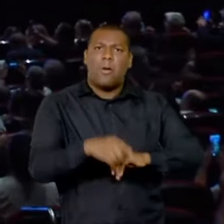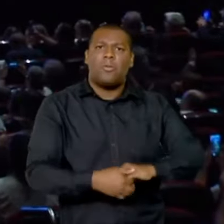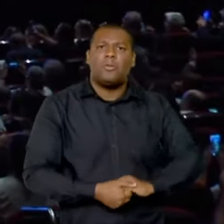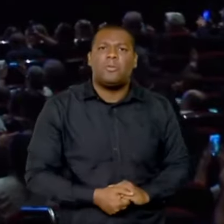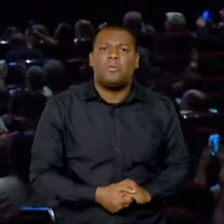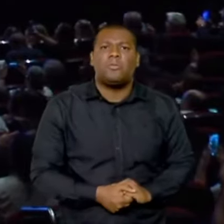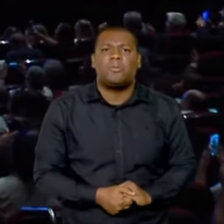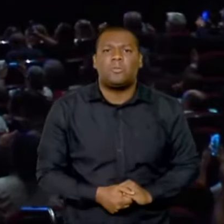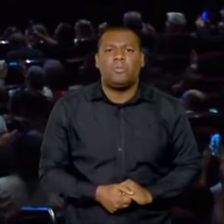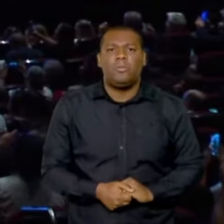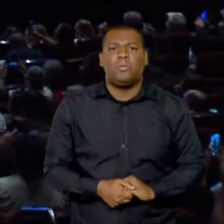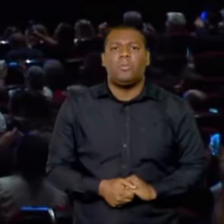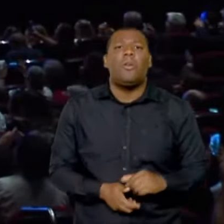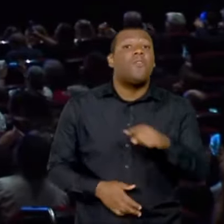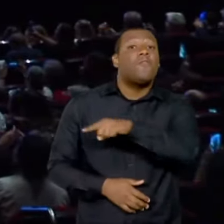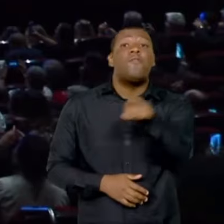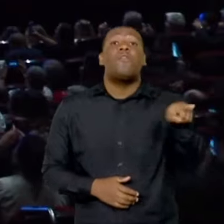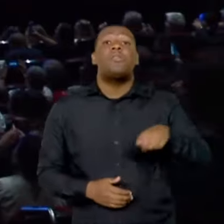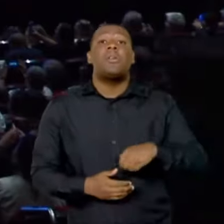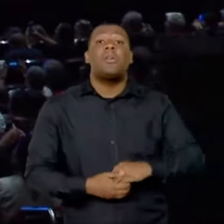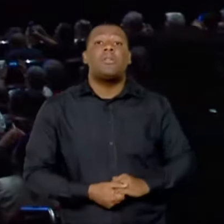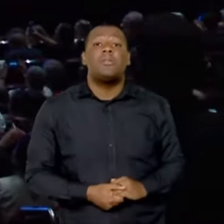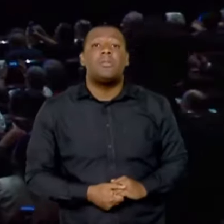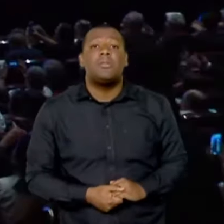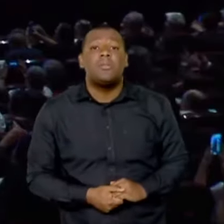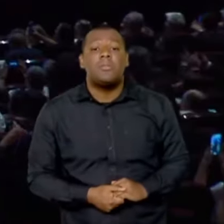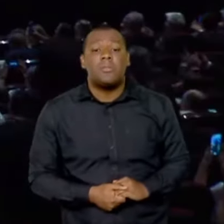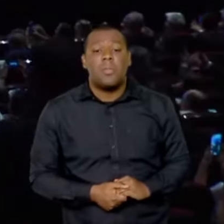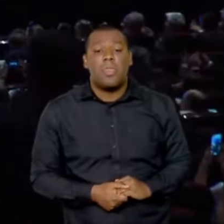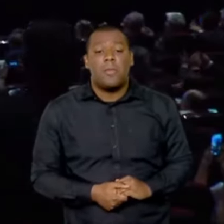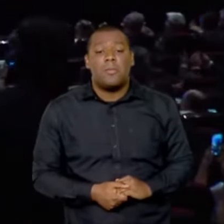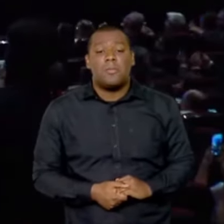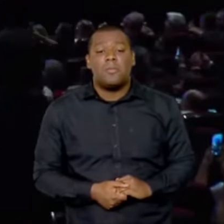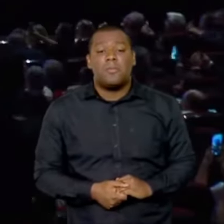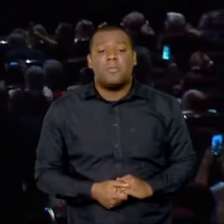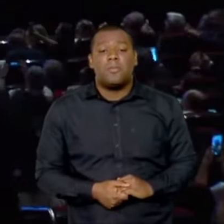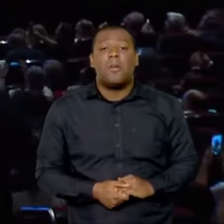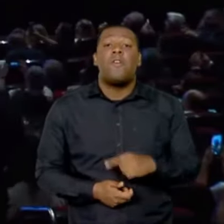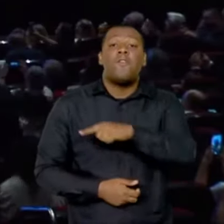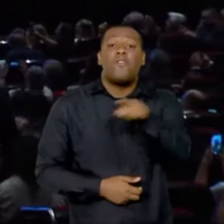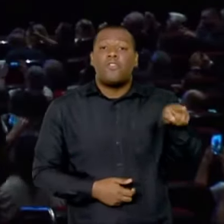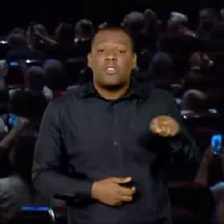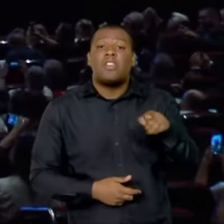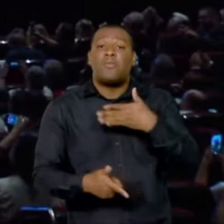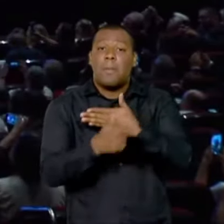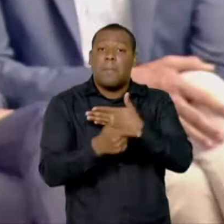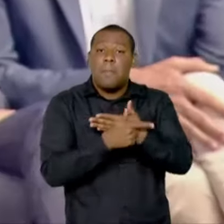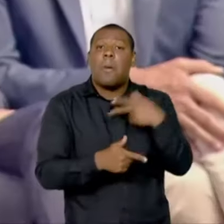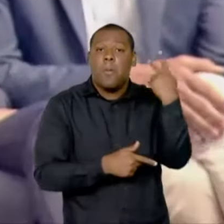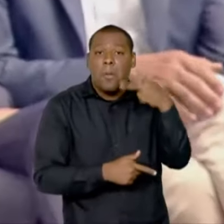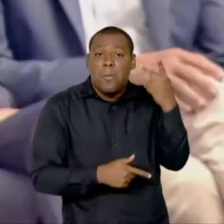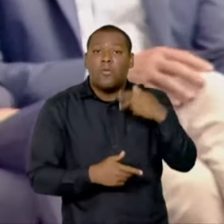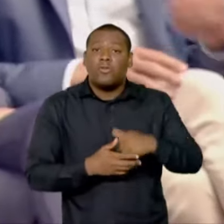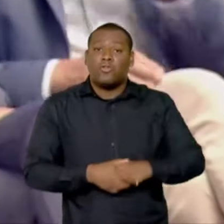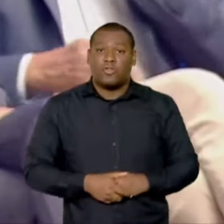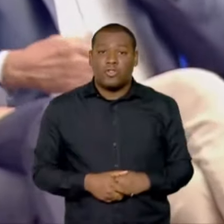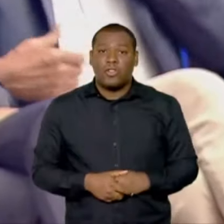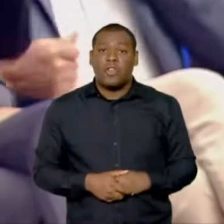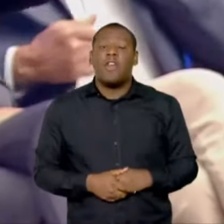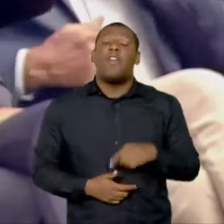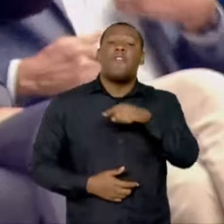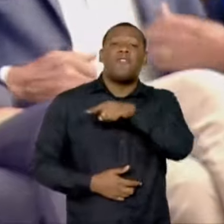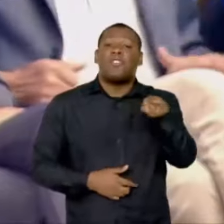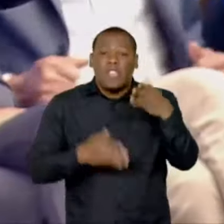que quem estivesse no plenário mostrasse uma obra que foi feita no governo